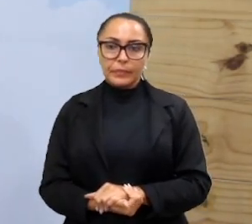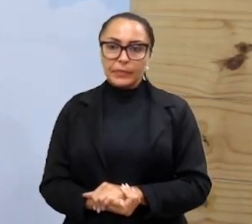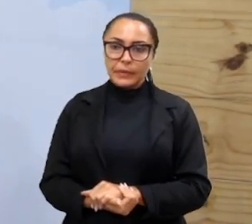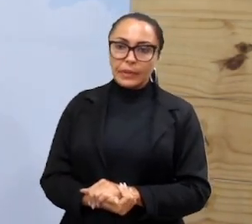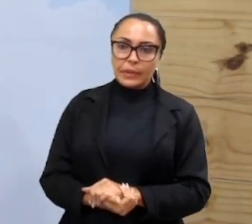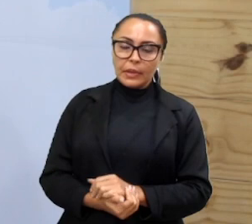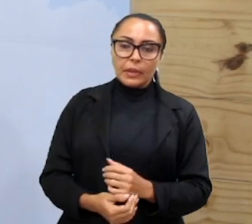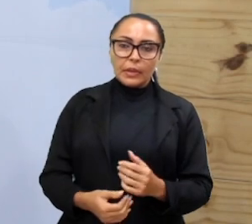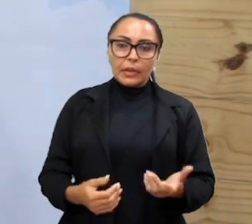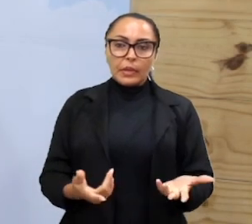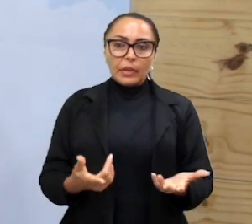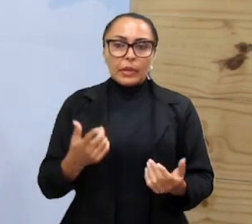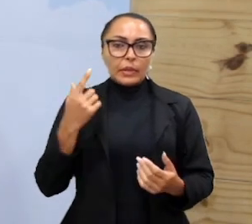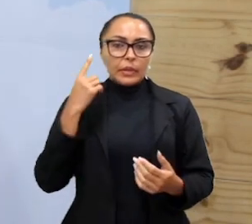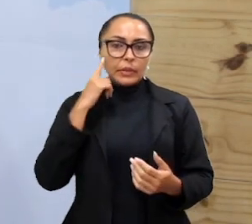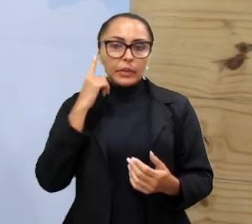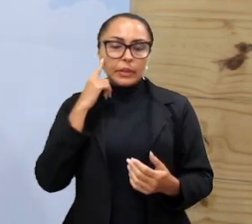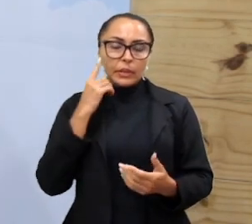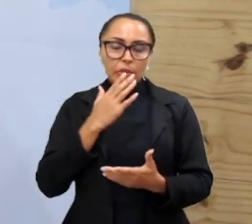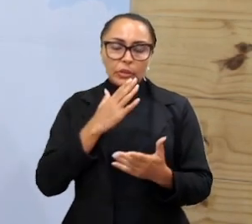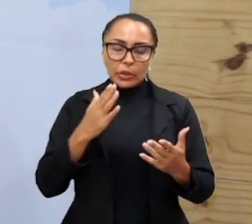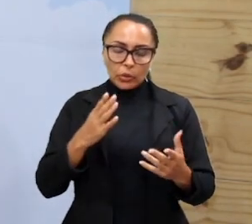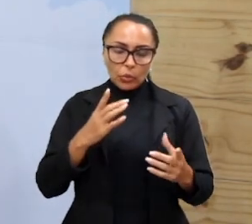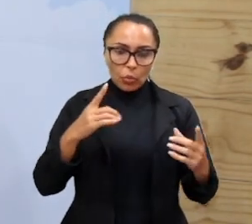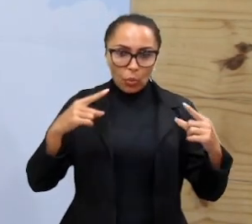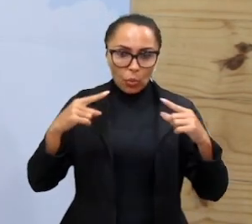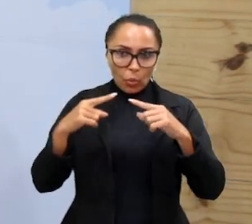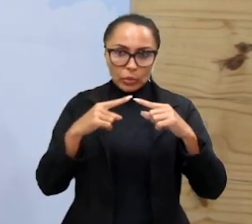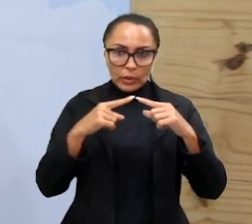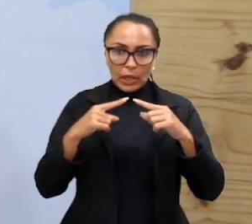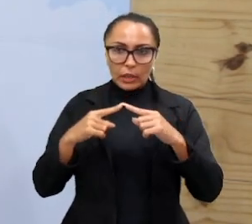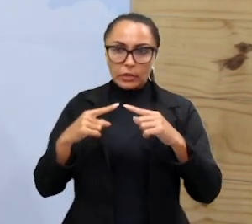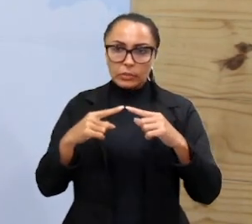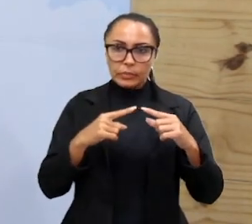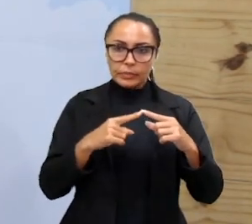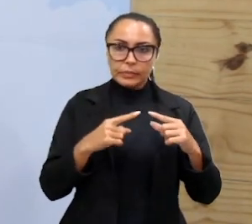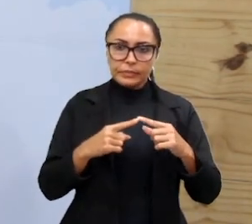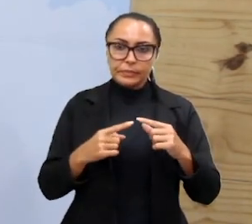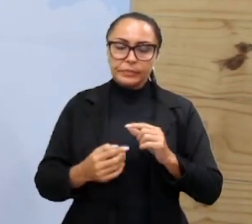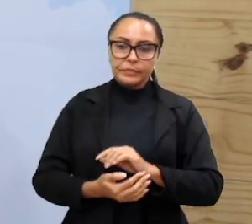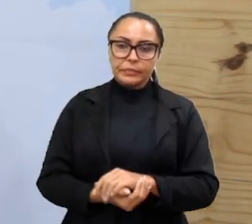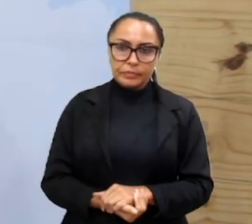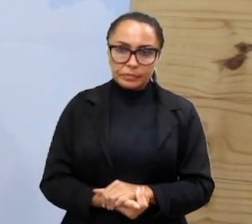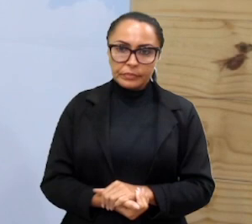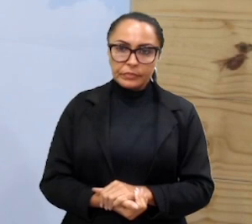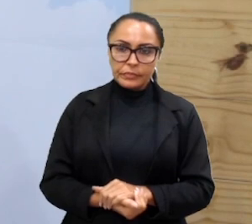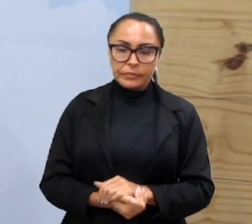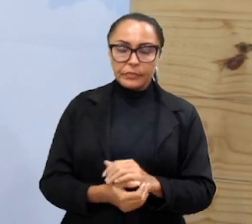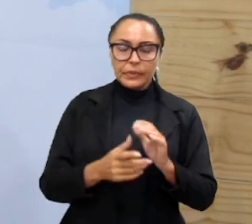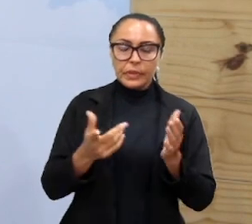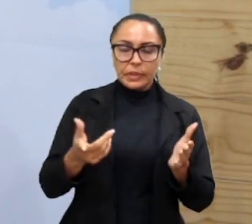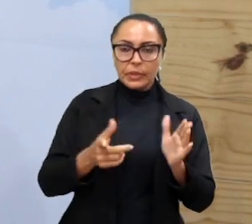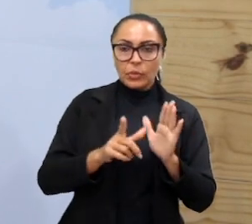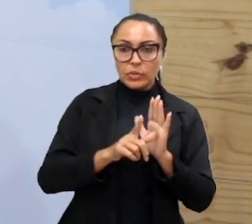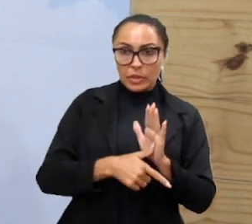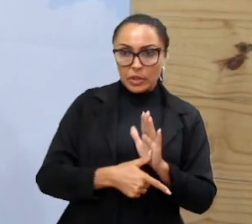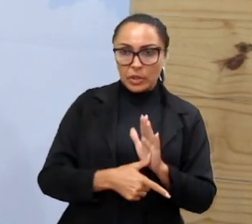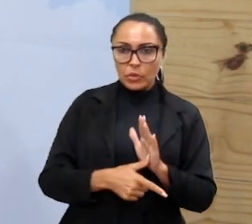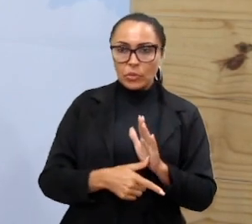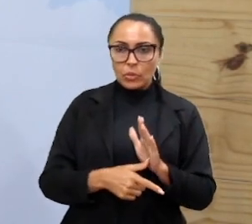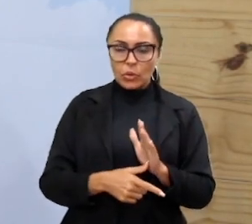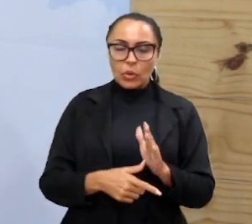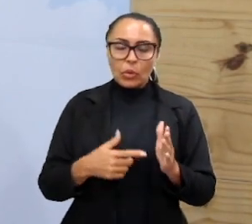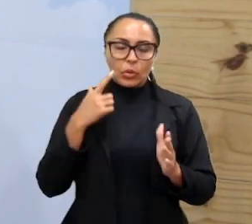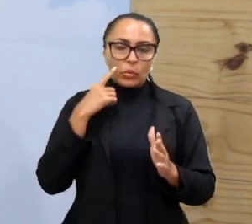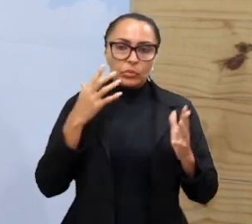contato muito cedo com todas essas ferramentas. E se ele tem contato com todas essas ferramentas, né,